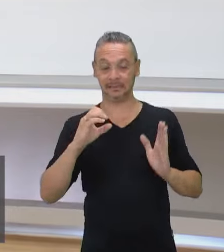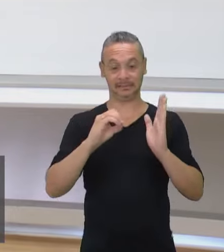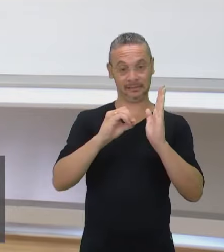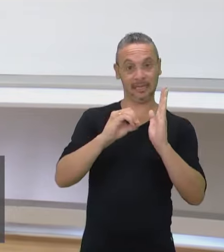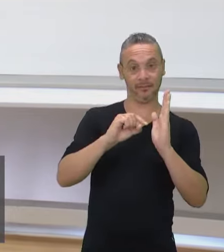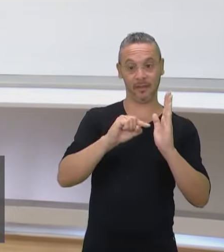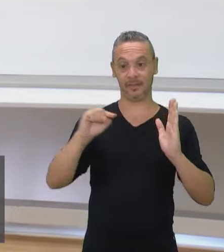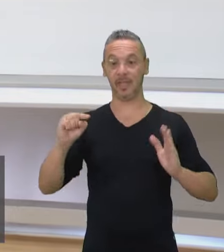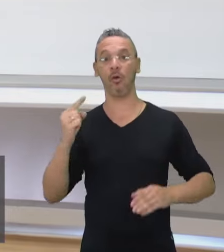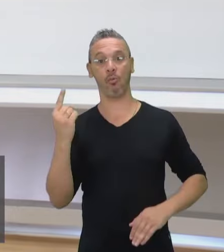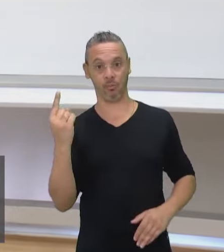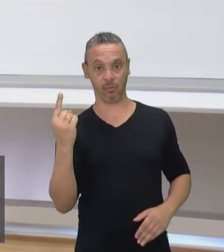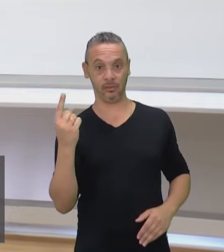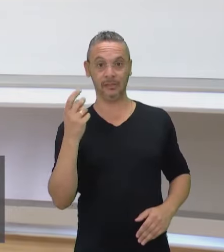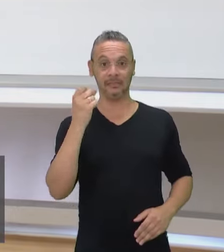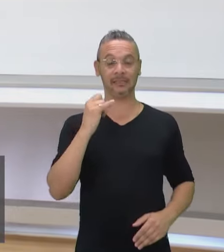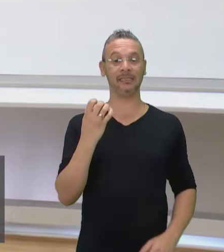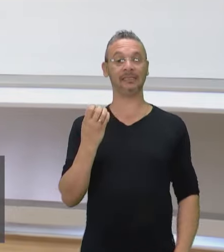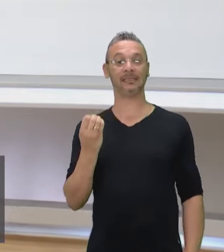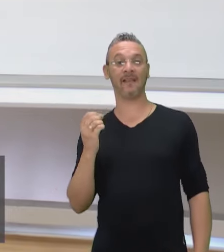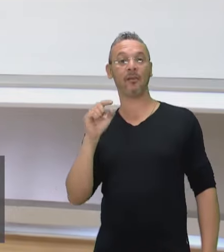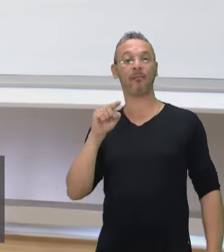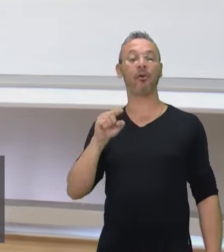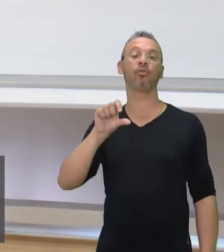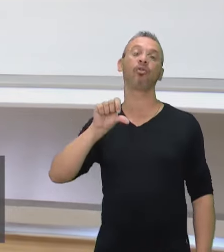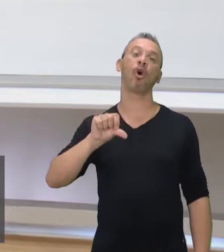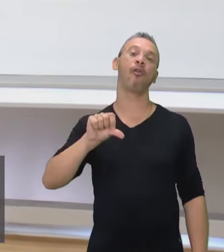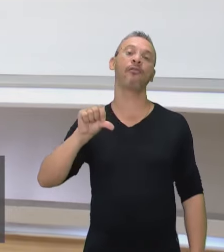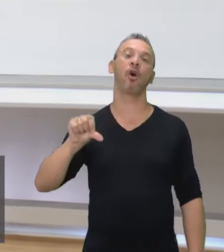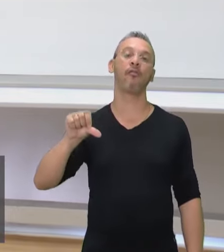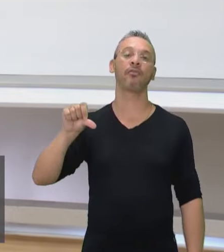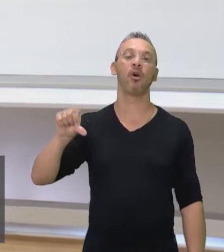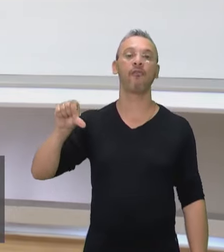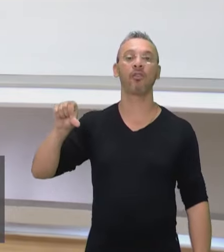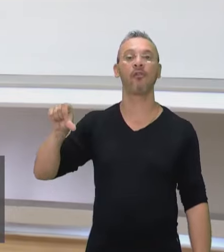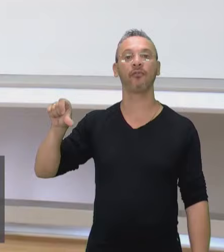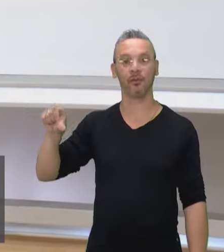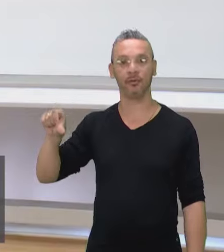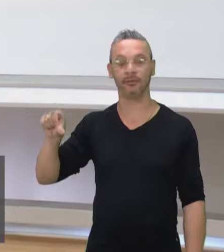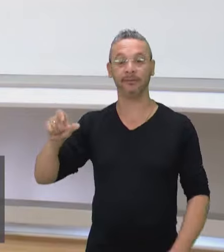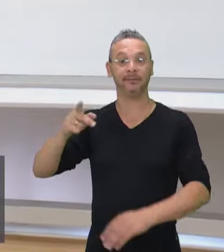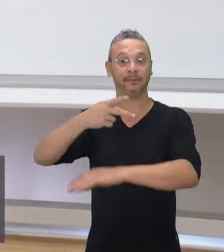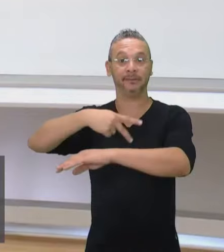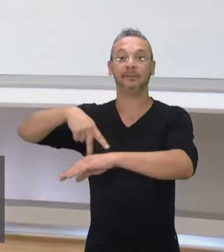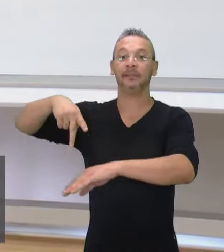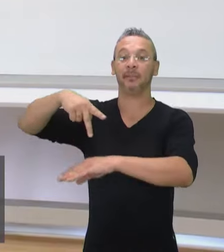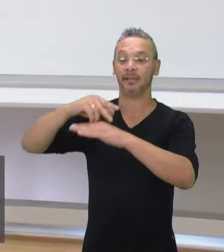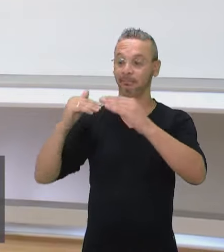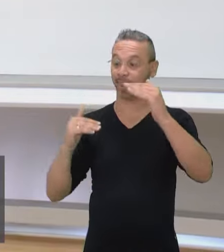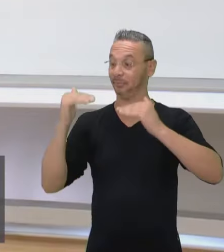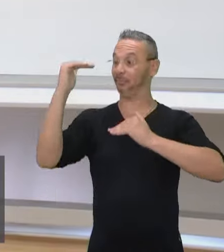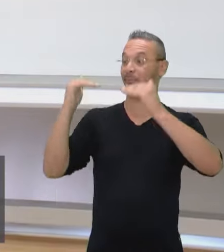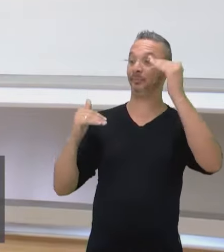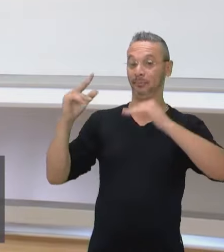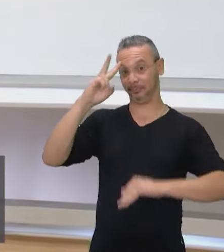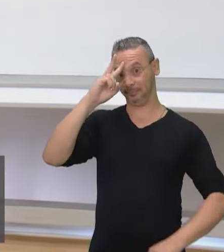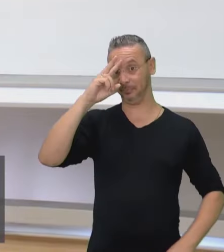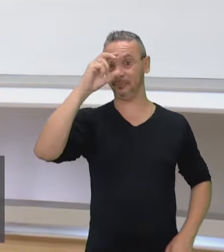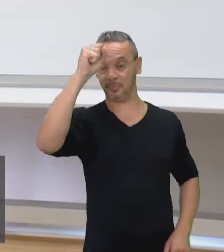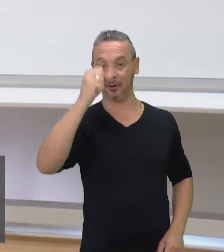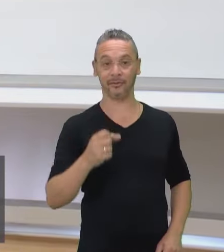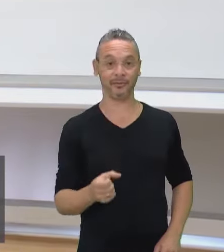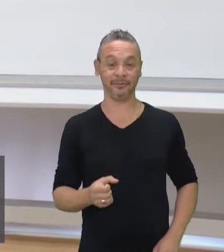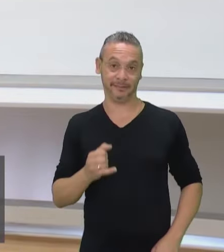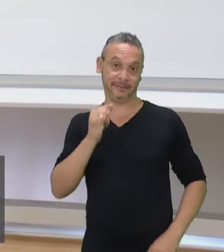1, né? Se for, por exemplo, 0,999, etc., é um país muito, muito desigual. Se